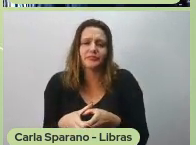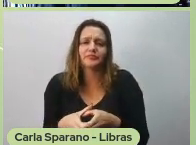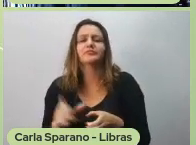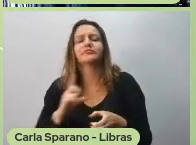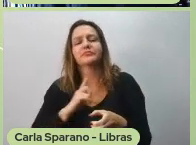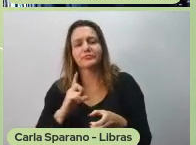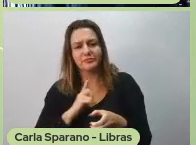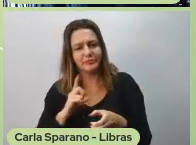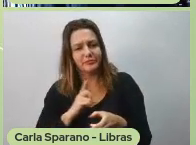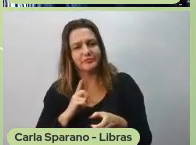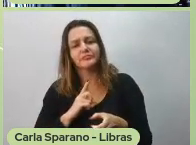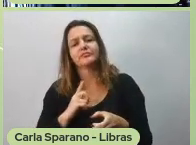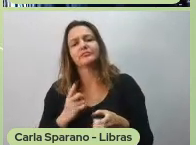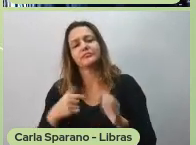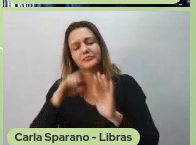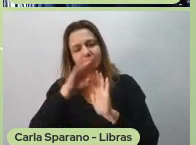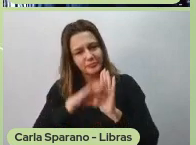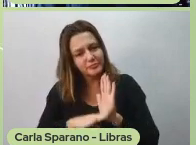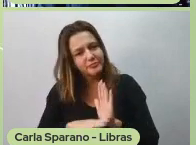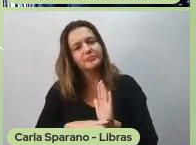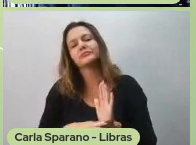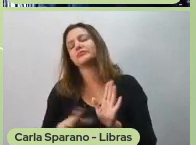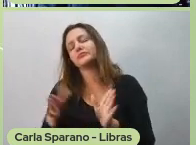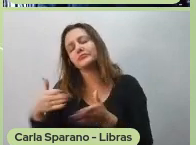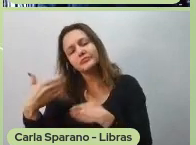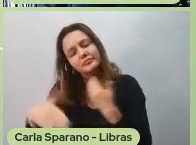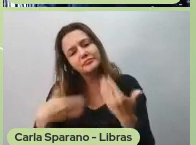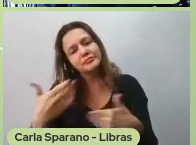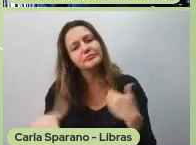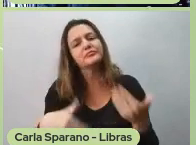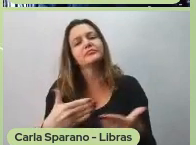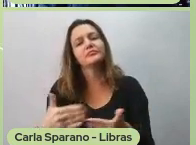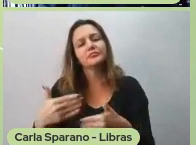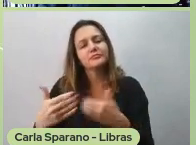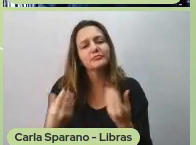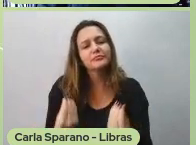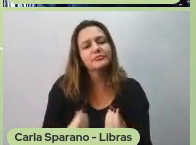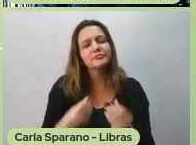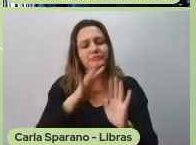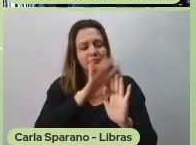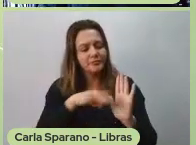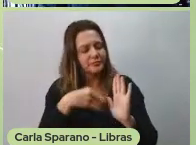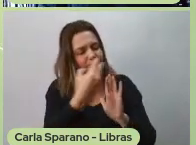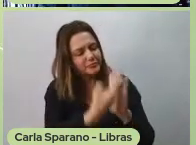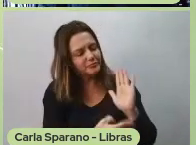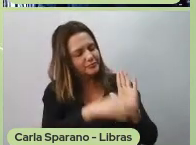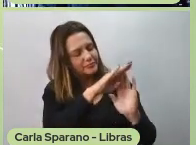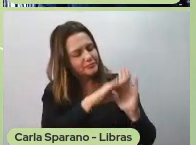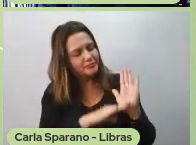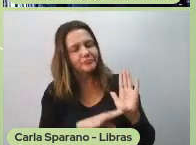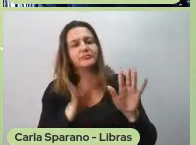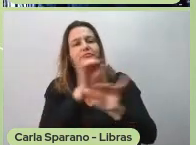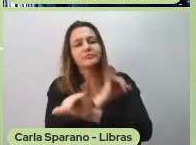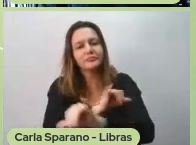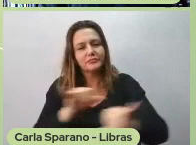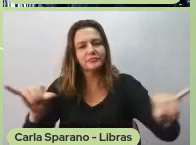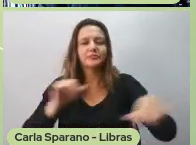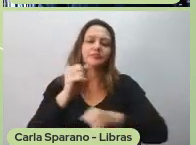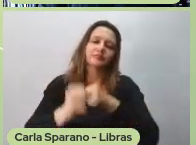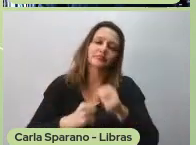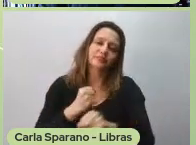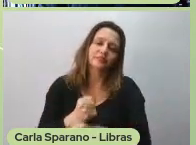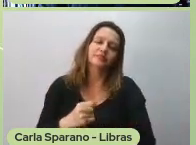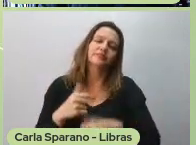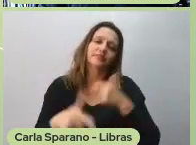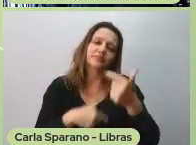programas, revisa processos e um calendário, né, de campanhas ao longo do ano. A gente trabalha a diversidade e